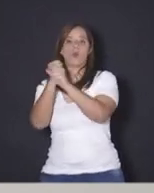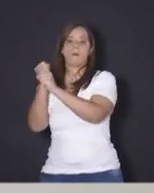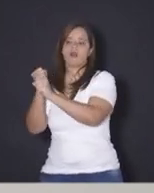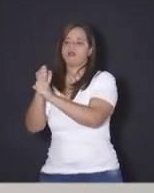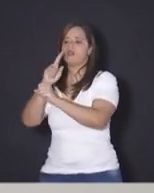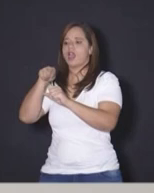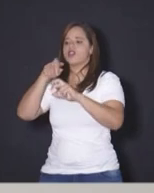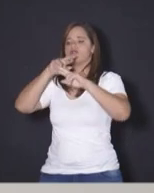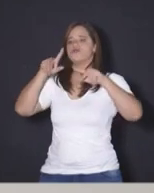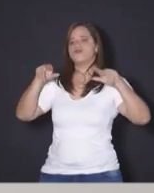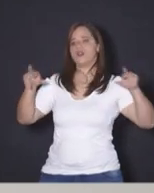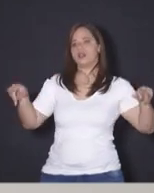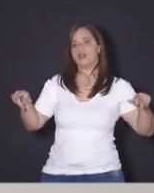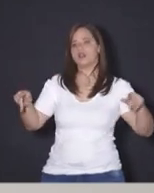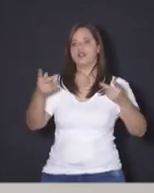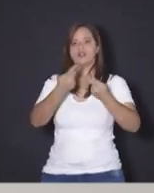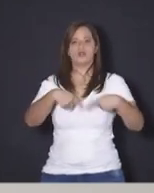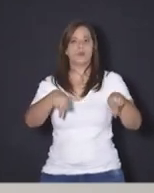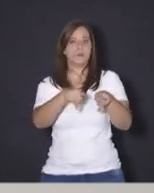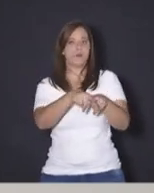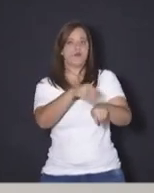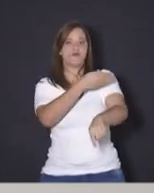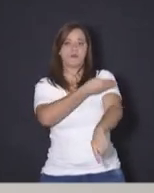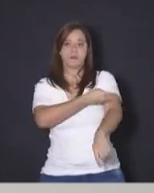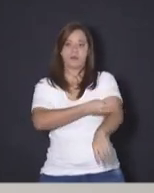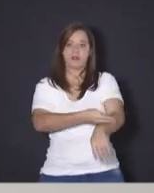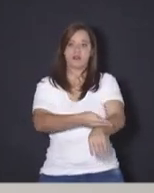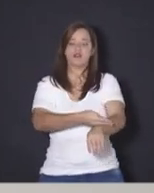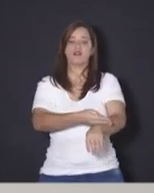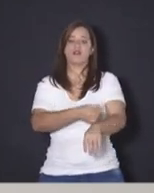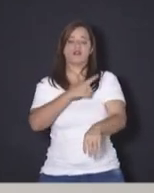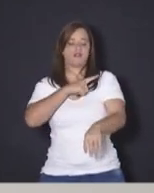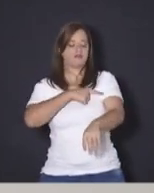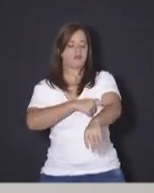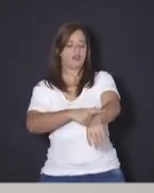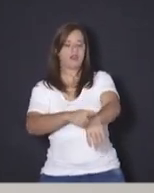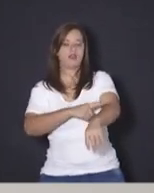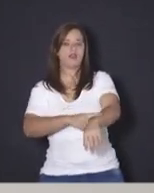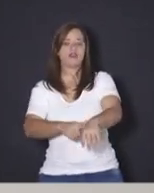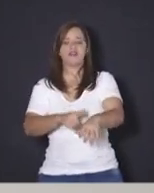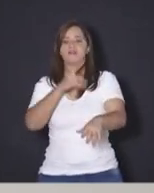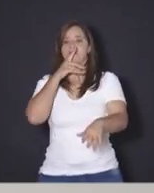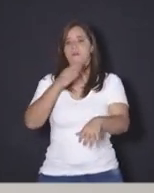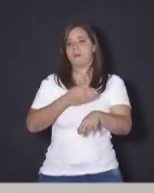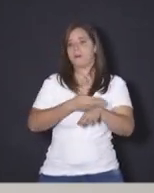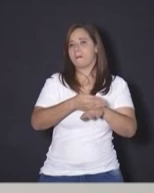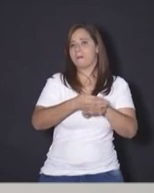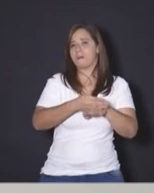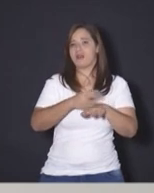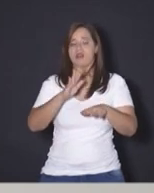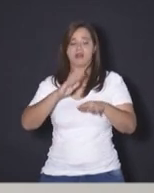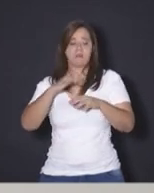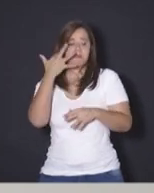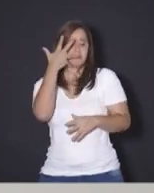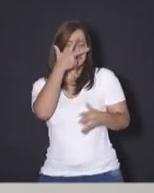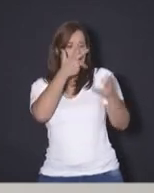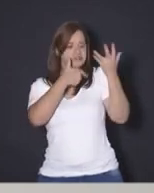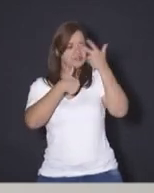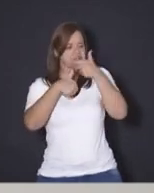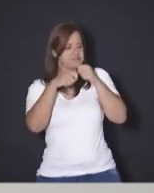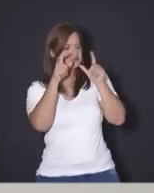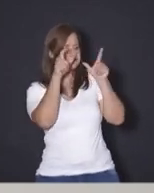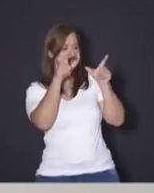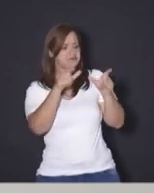dos outros como os povos brancos que tem uma pele clara são mais bonitas e